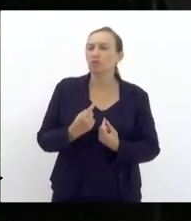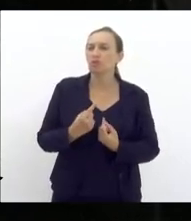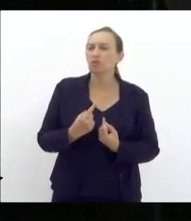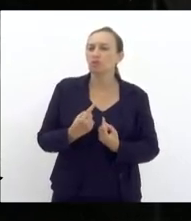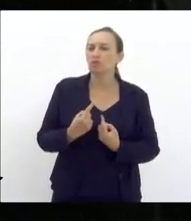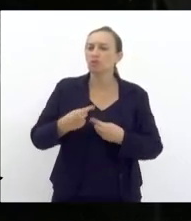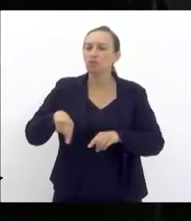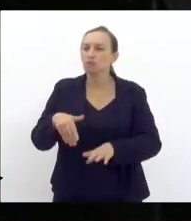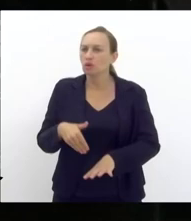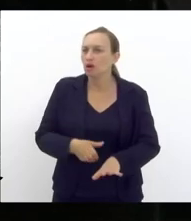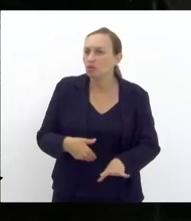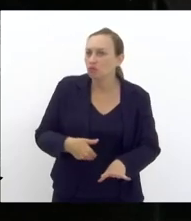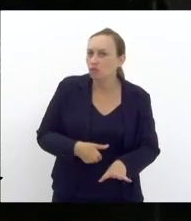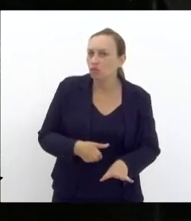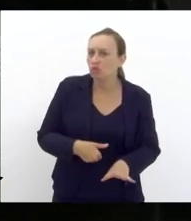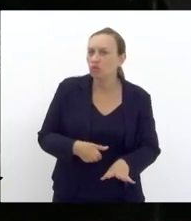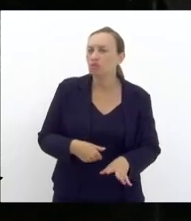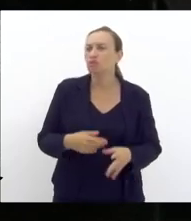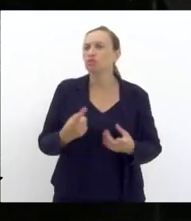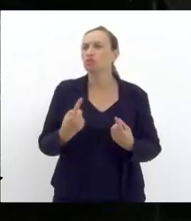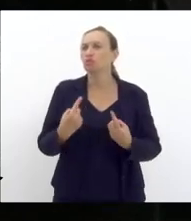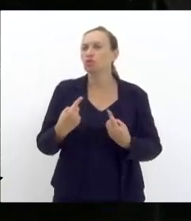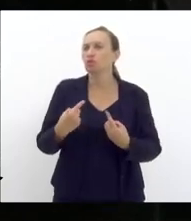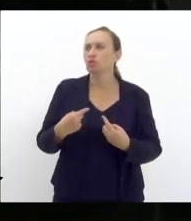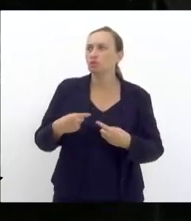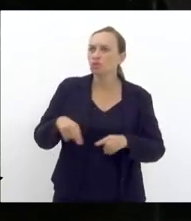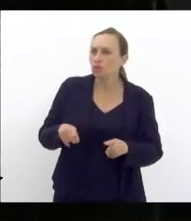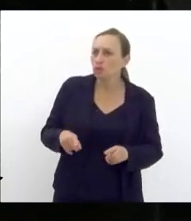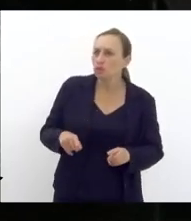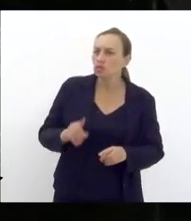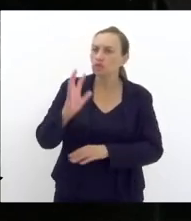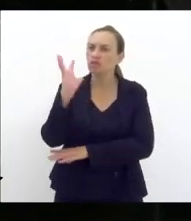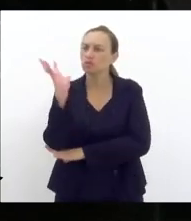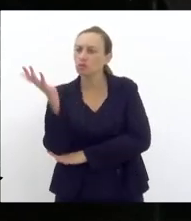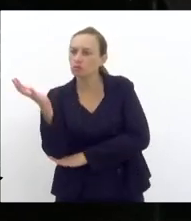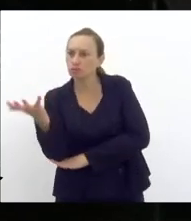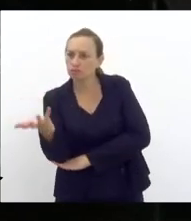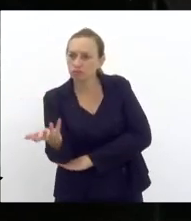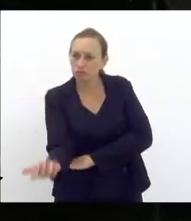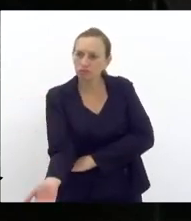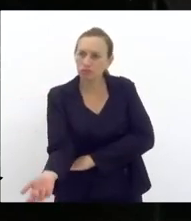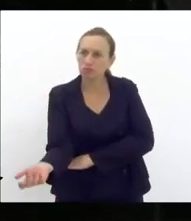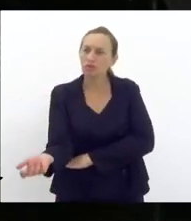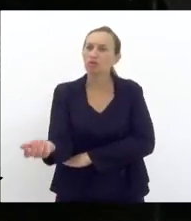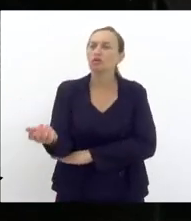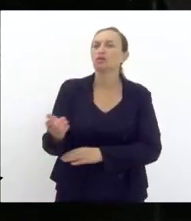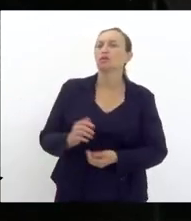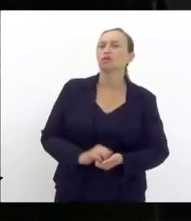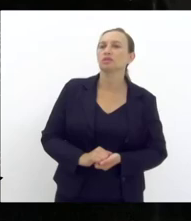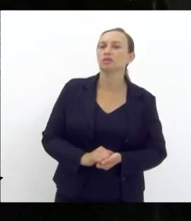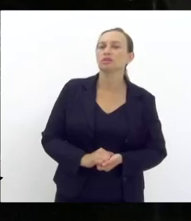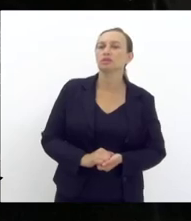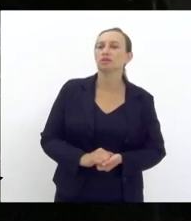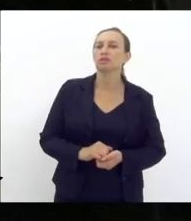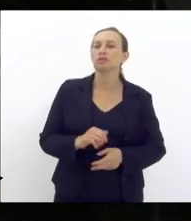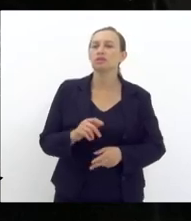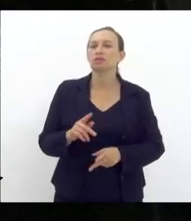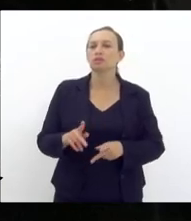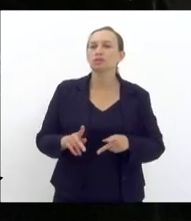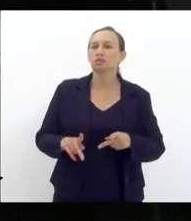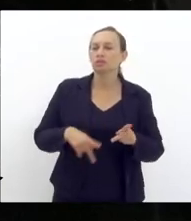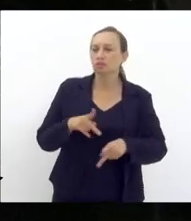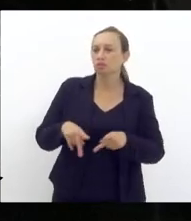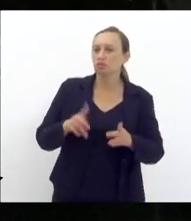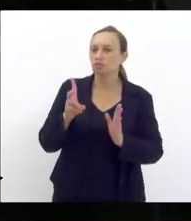a fome por conta do combate ao desmatamento da promoção da Cidadania As populações indígenas